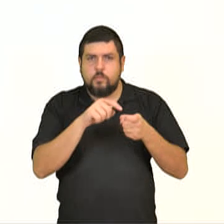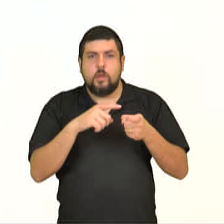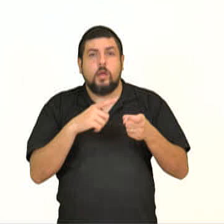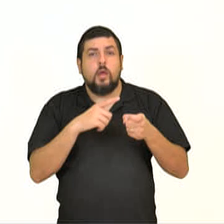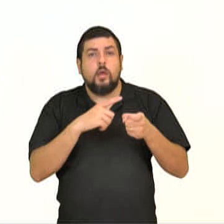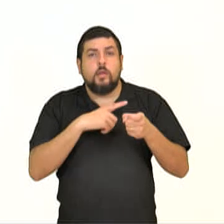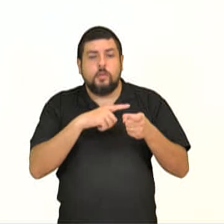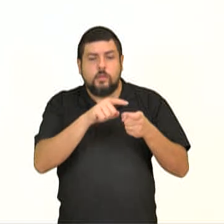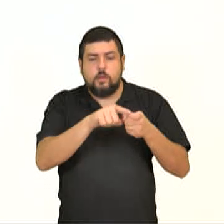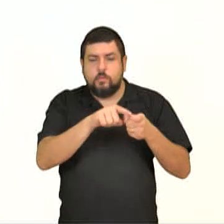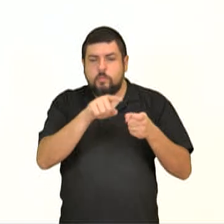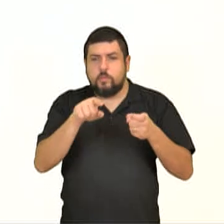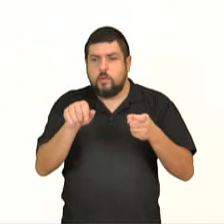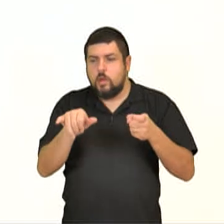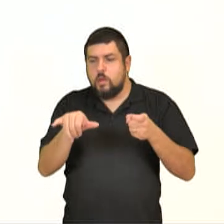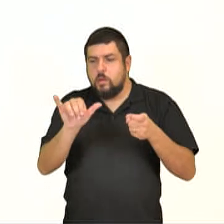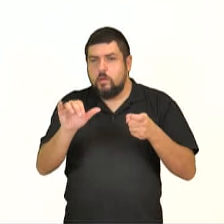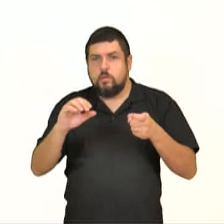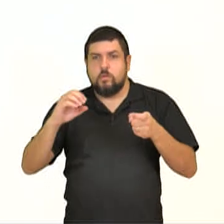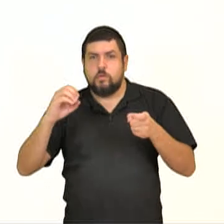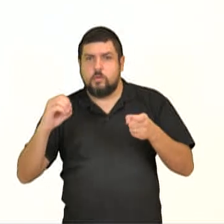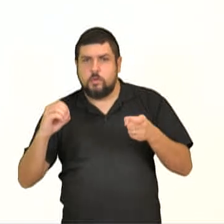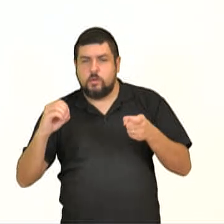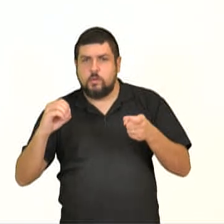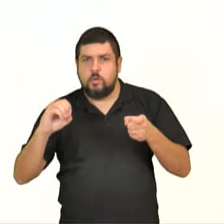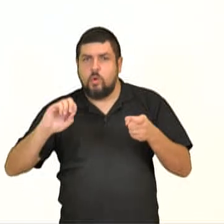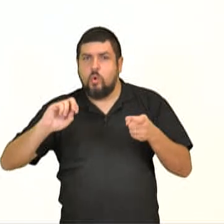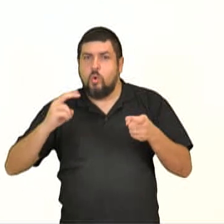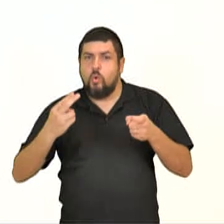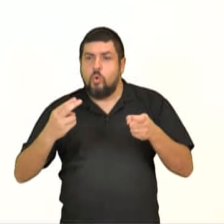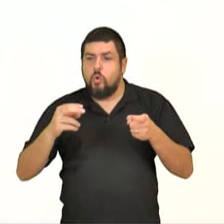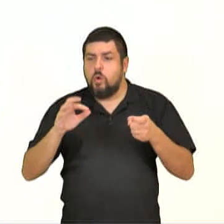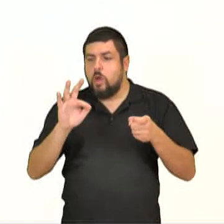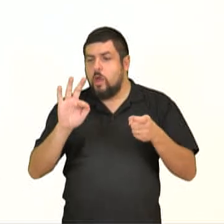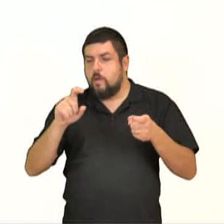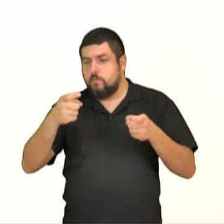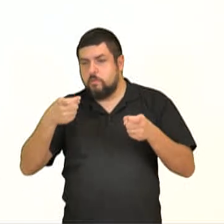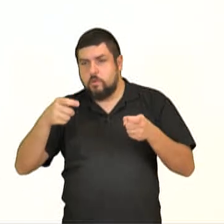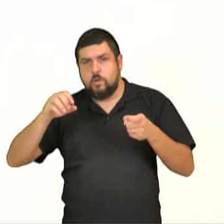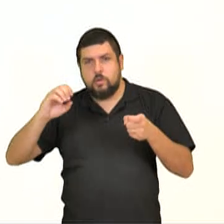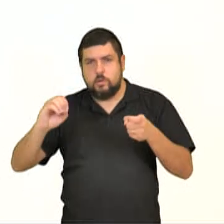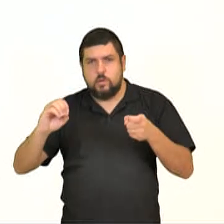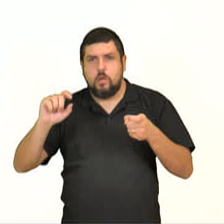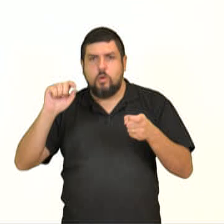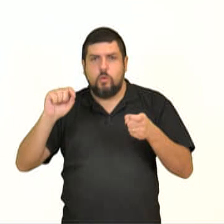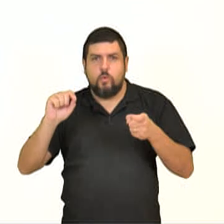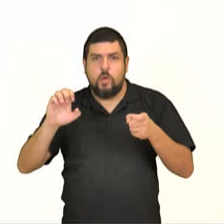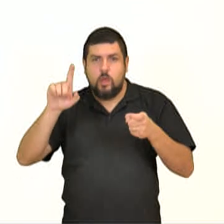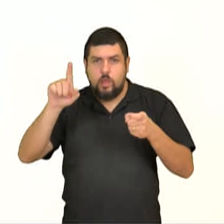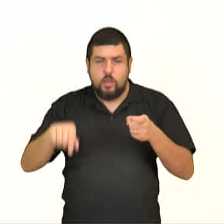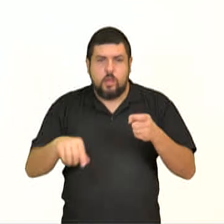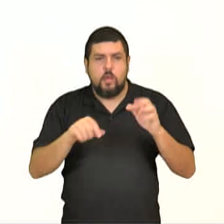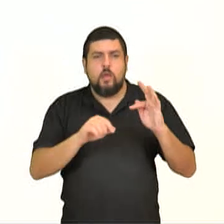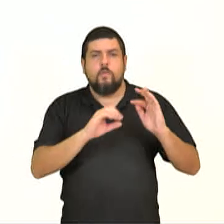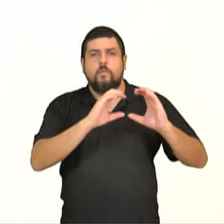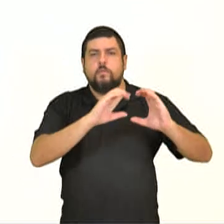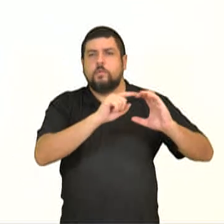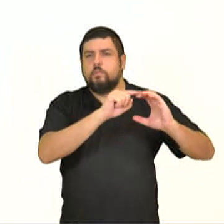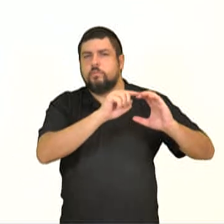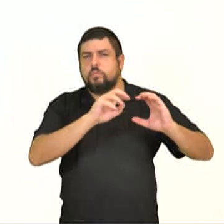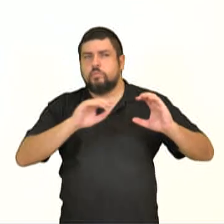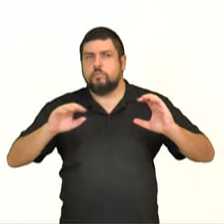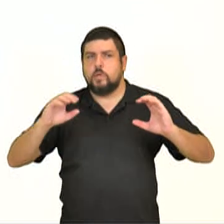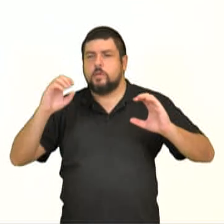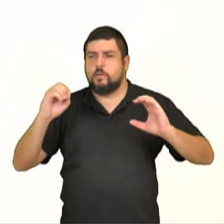y igual a 0 ou f de x igual a 0, né, são o quê? Denominados de zero da função, tá? Então,